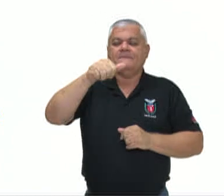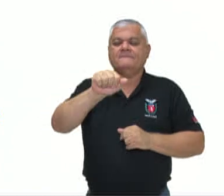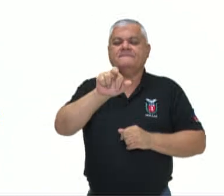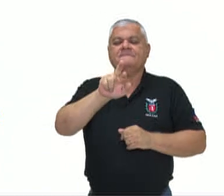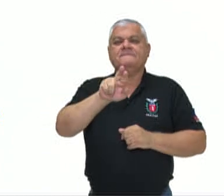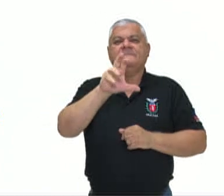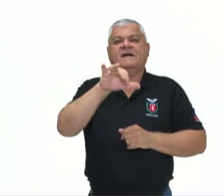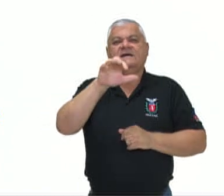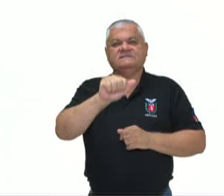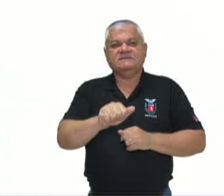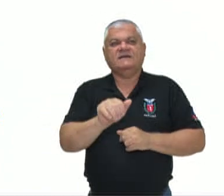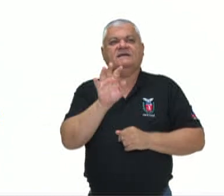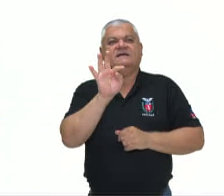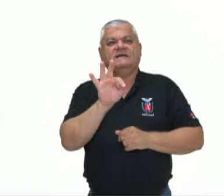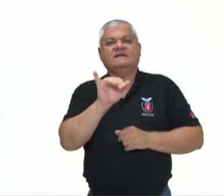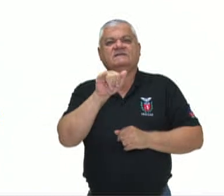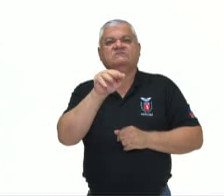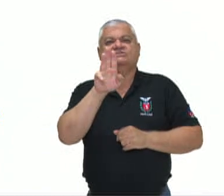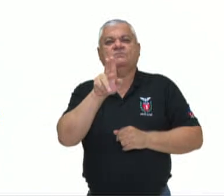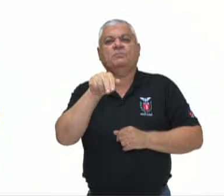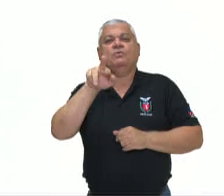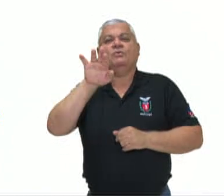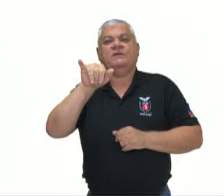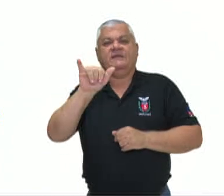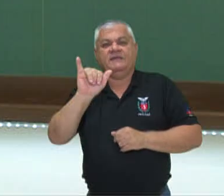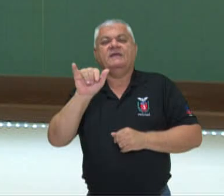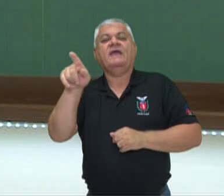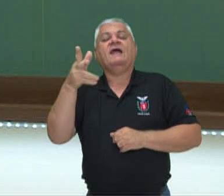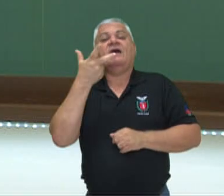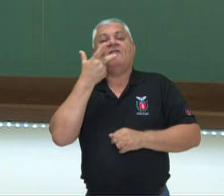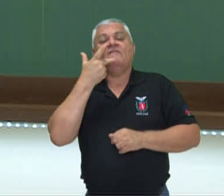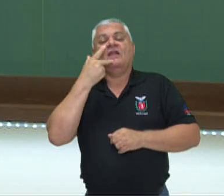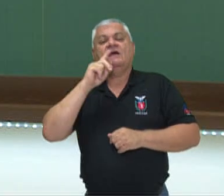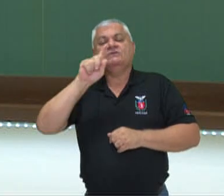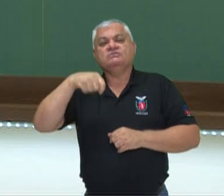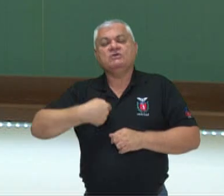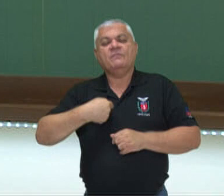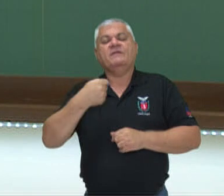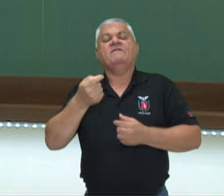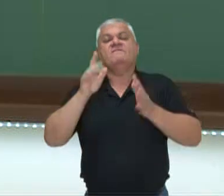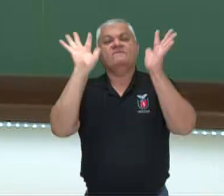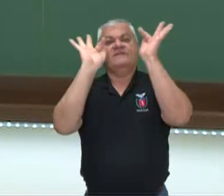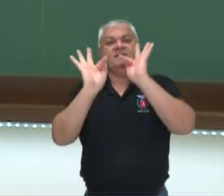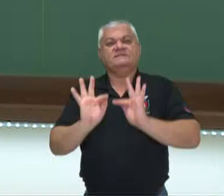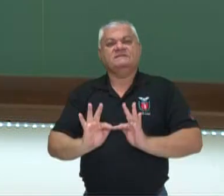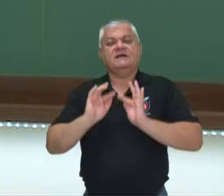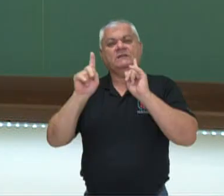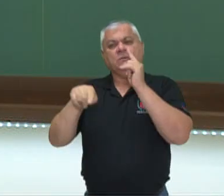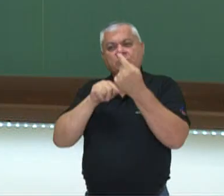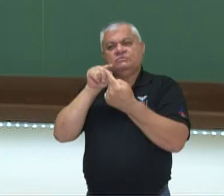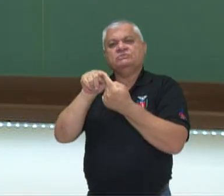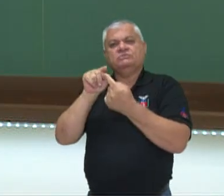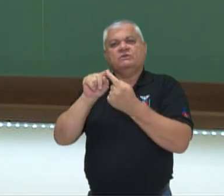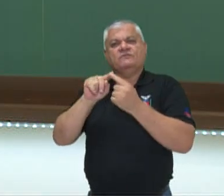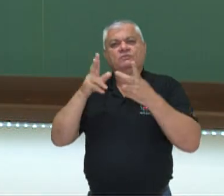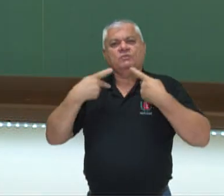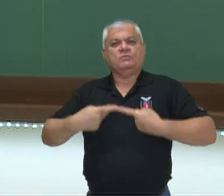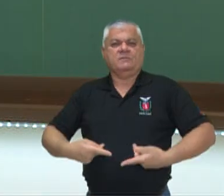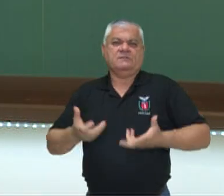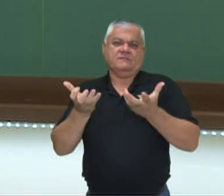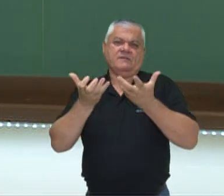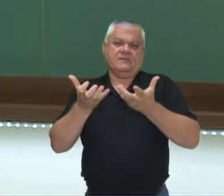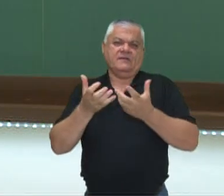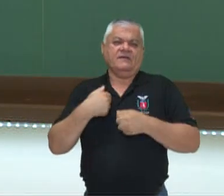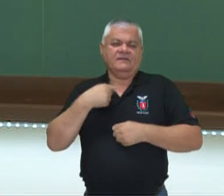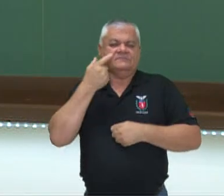comentando justamente sobre essa questão da eudaimonia, da felicidade como finalidade dos seres humanos. Vejam o